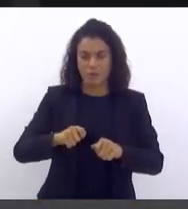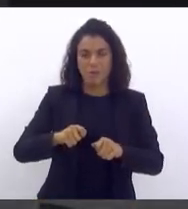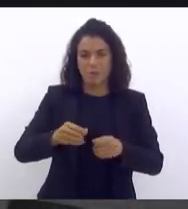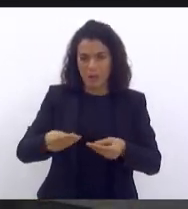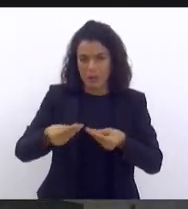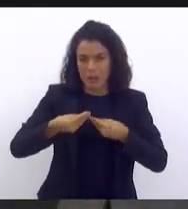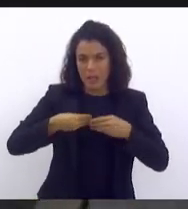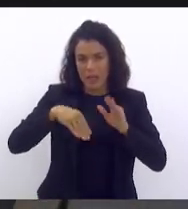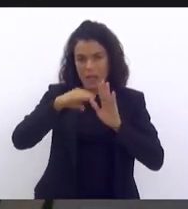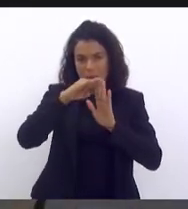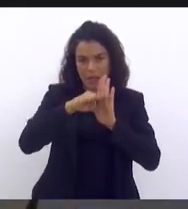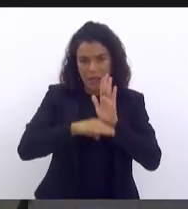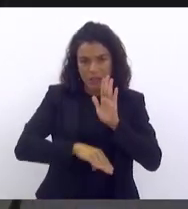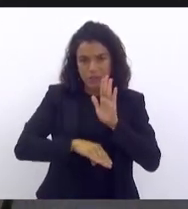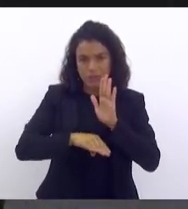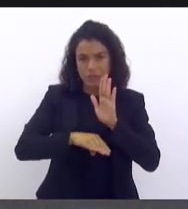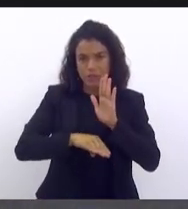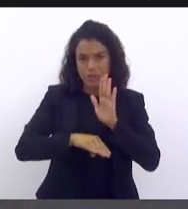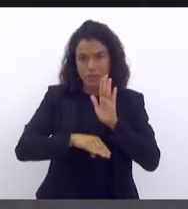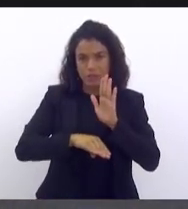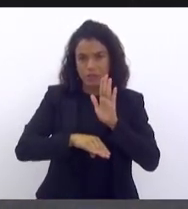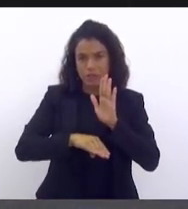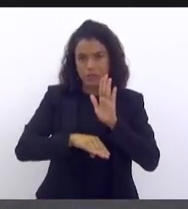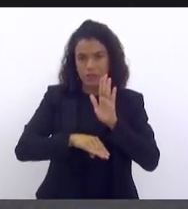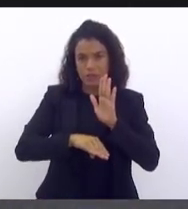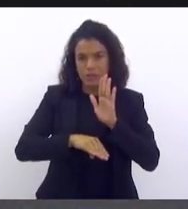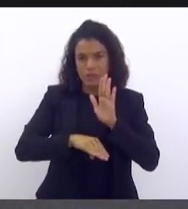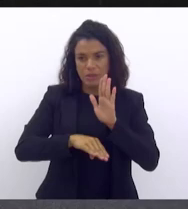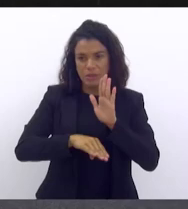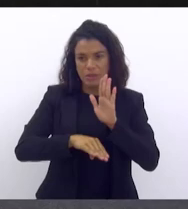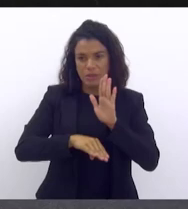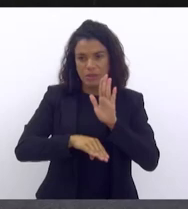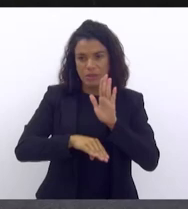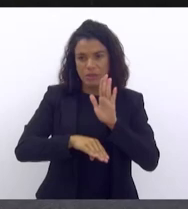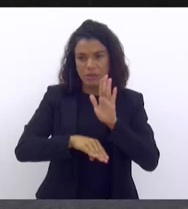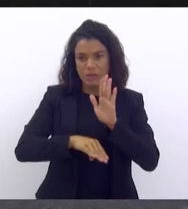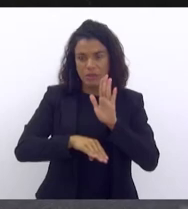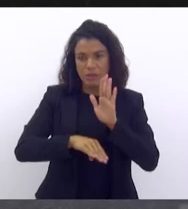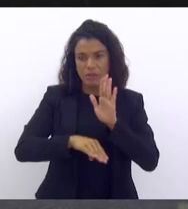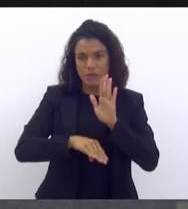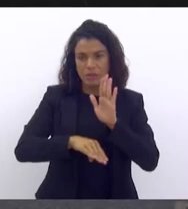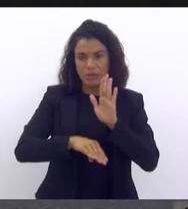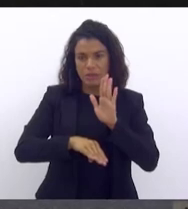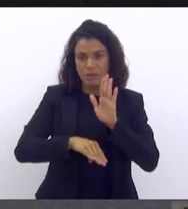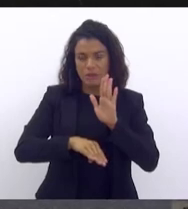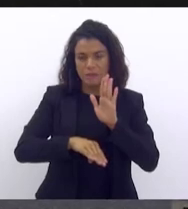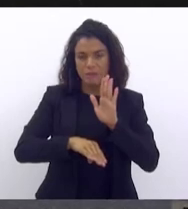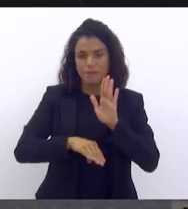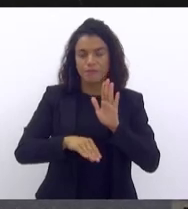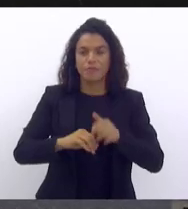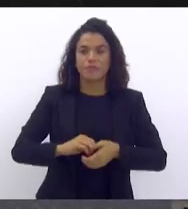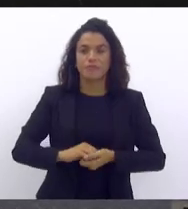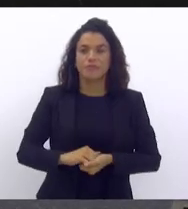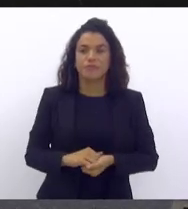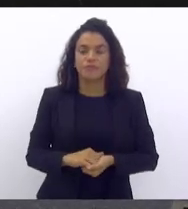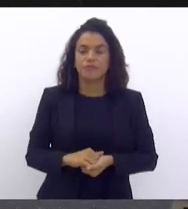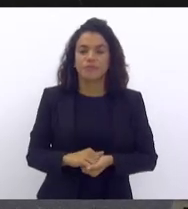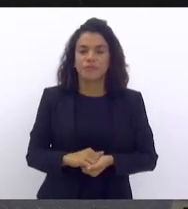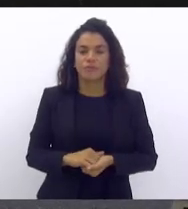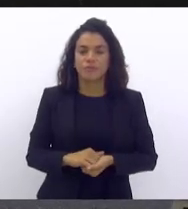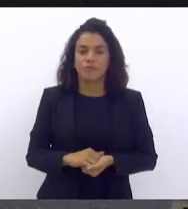lista desses municípios que não pagam o piso? Porque isso é crime, isso tem que ser pago, é lei, tem que ser cumprida.